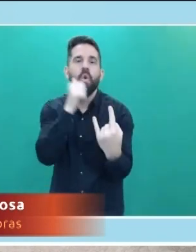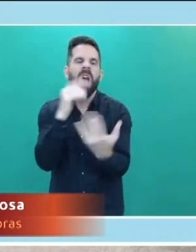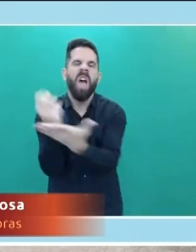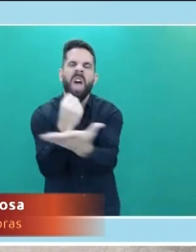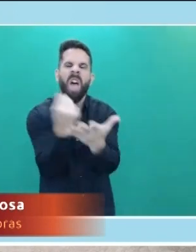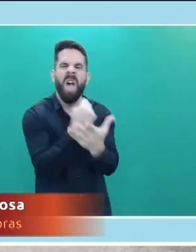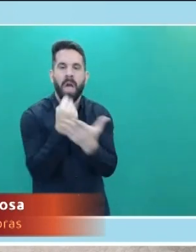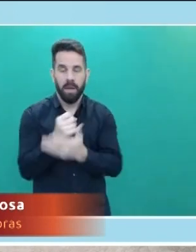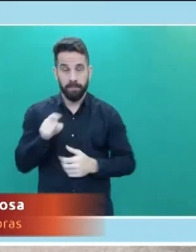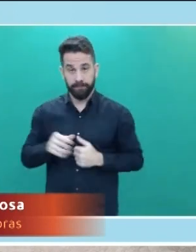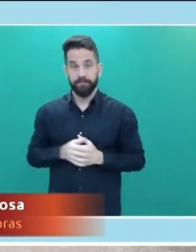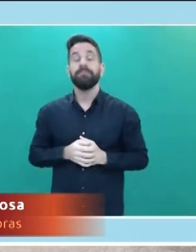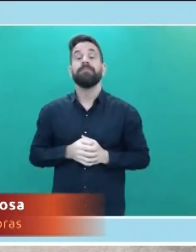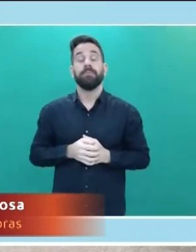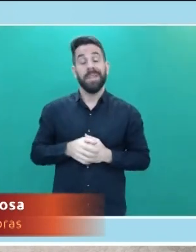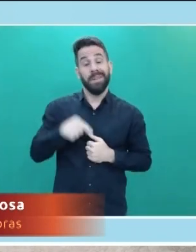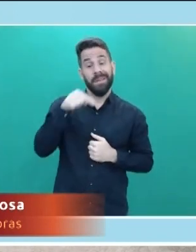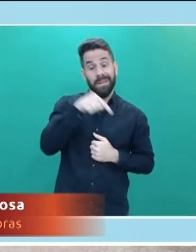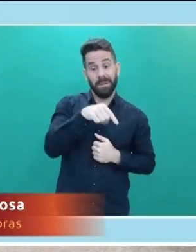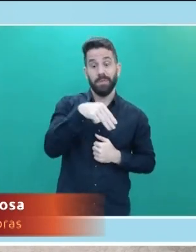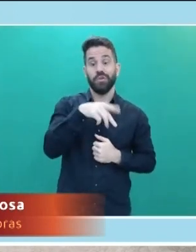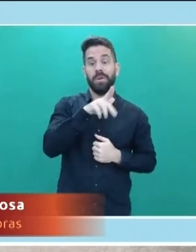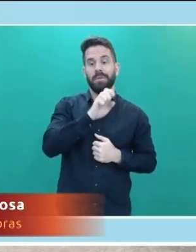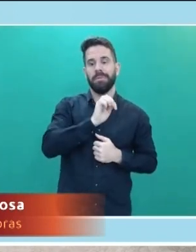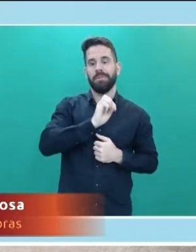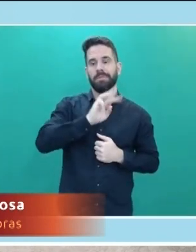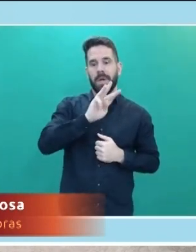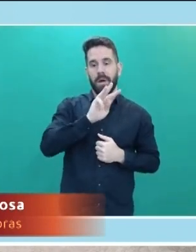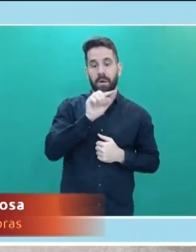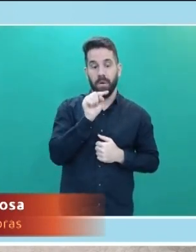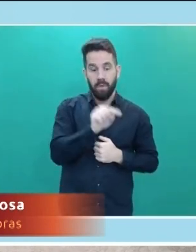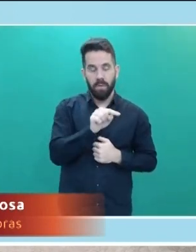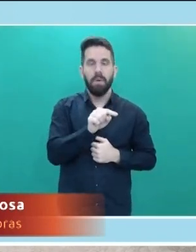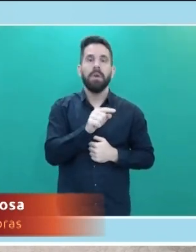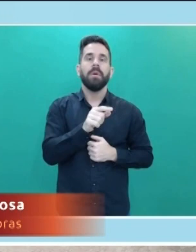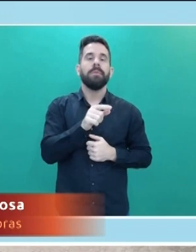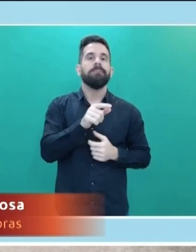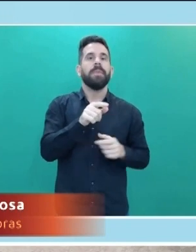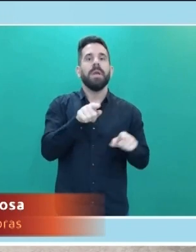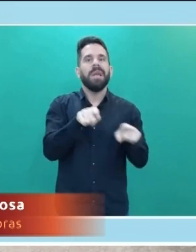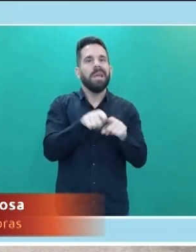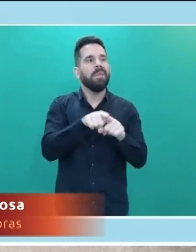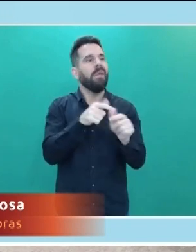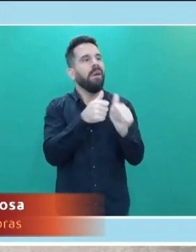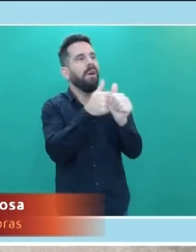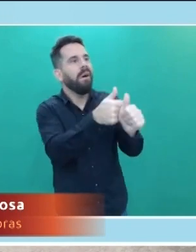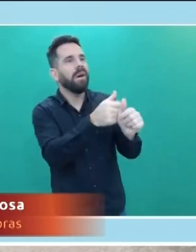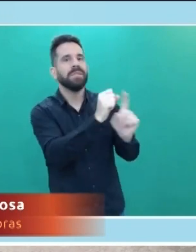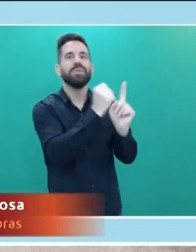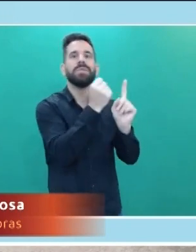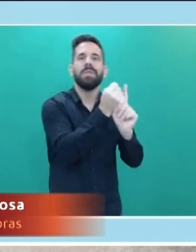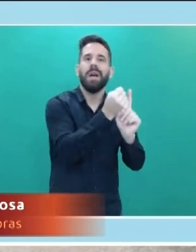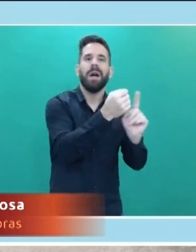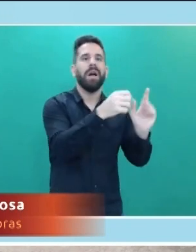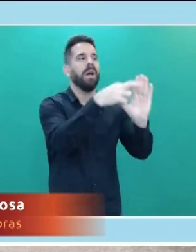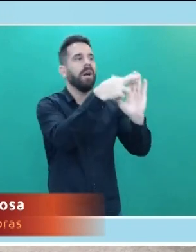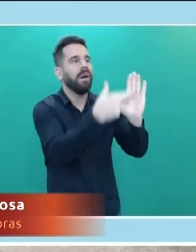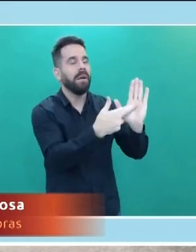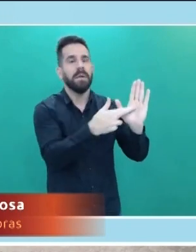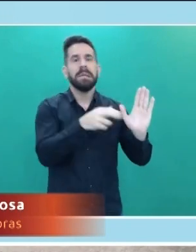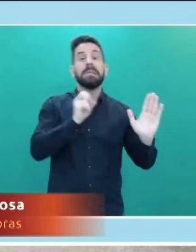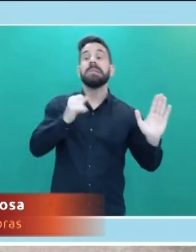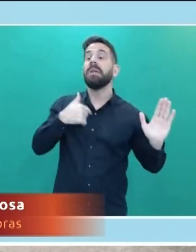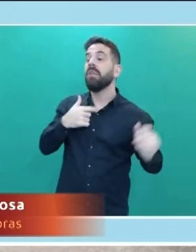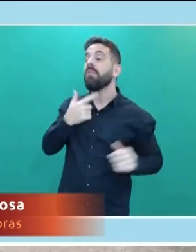ao sistema, porque a partir do momento que você começa a querer aprender técnicas de sedução para poder conquistar mulheres, na verdade você